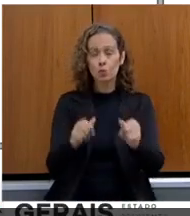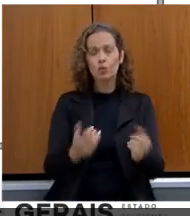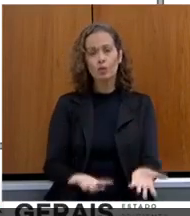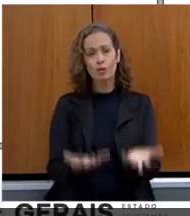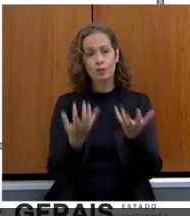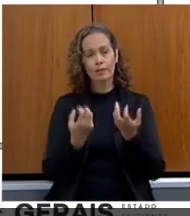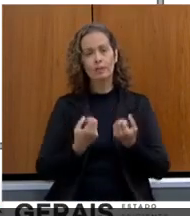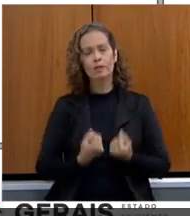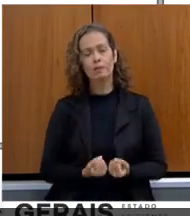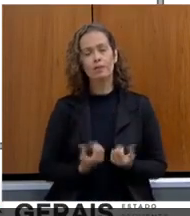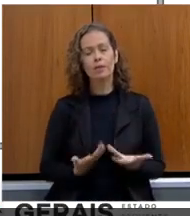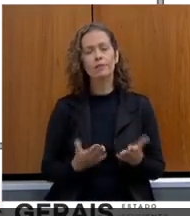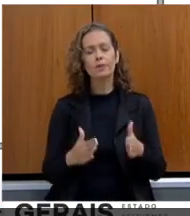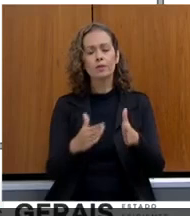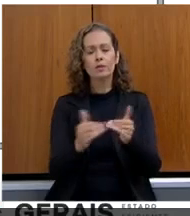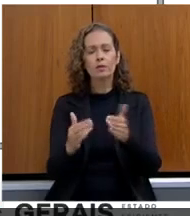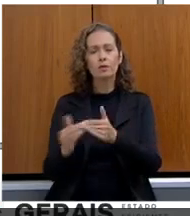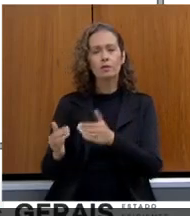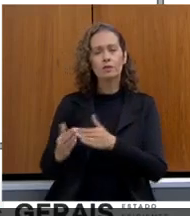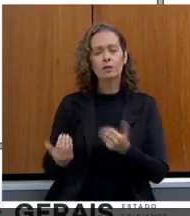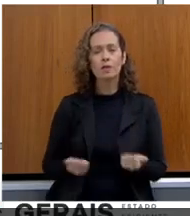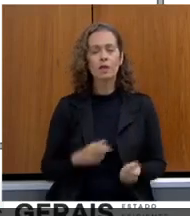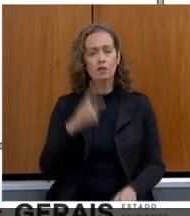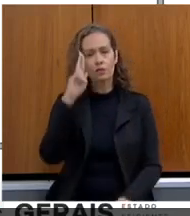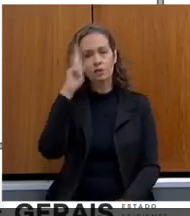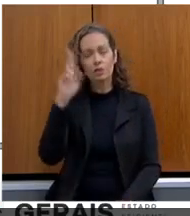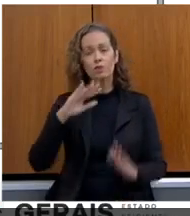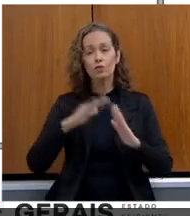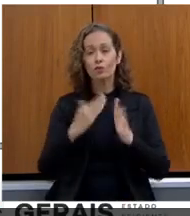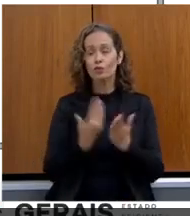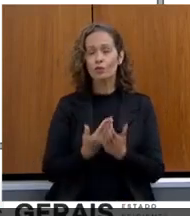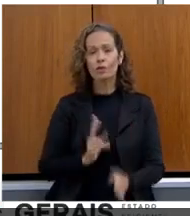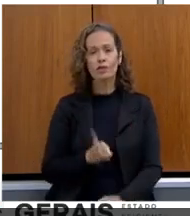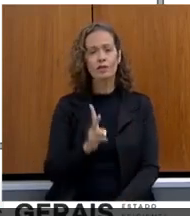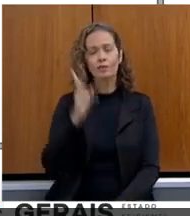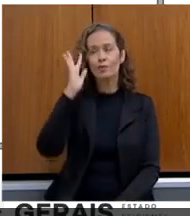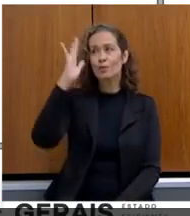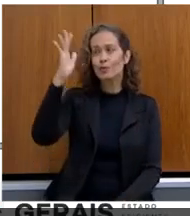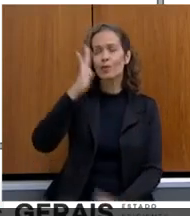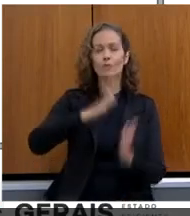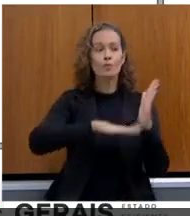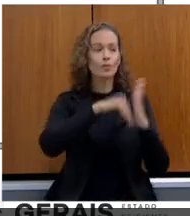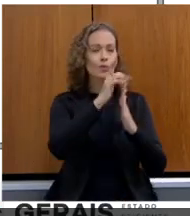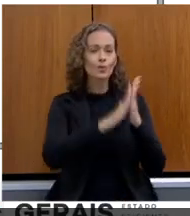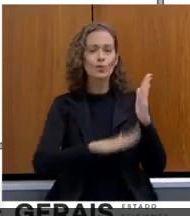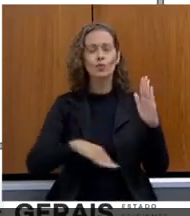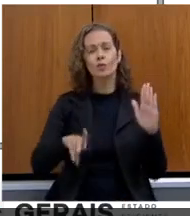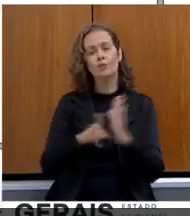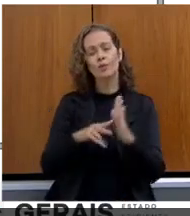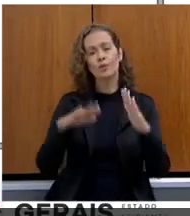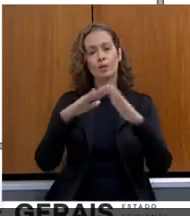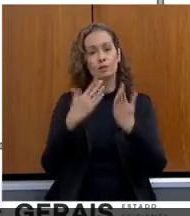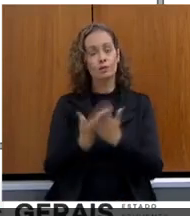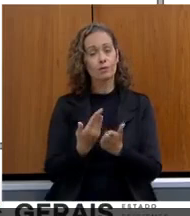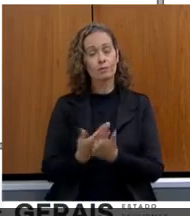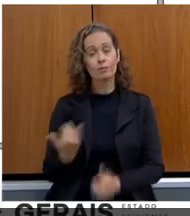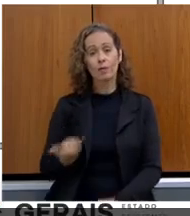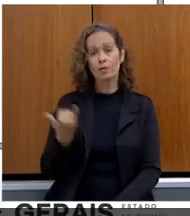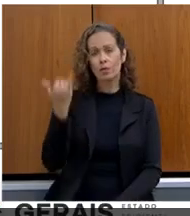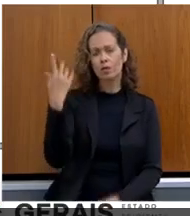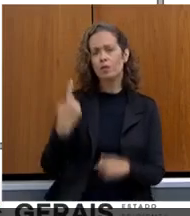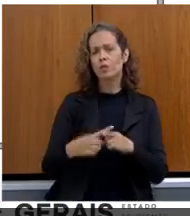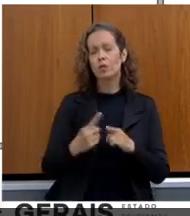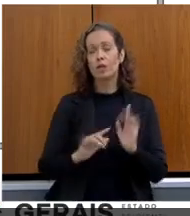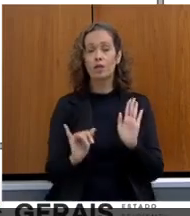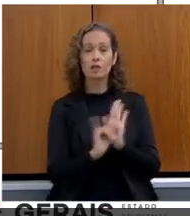de solicitar não existe um diretor de escola que não sonhe pela pintura de sua escola é algo que é muito importante porque da